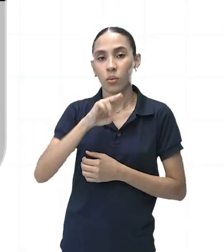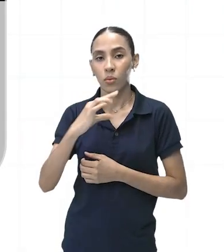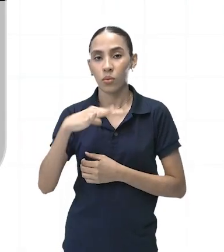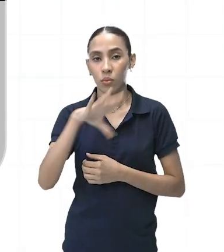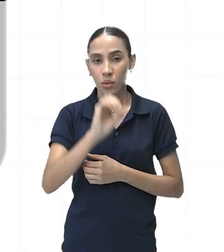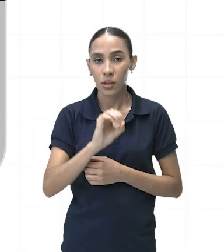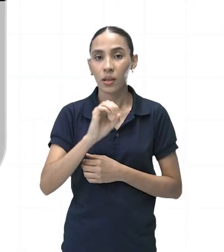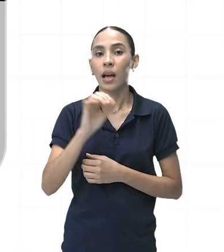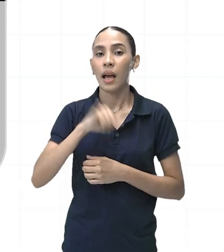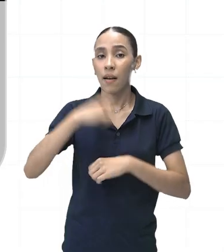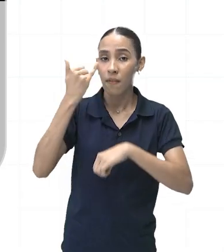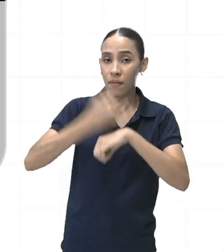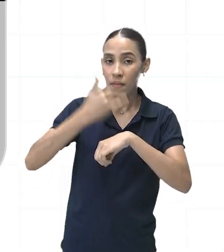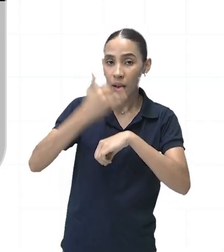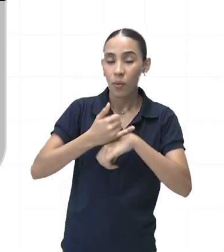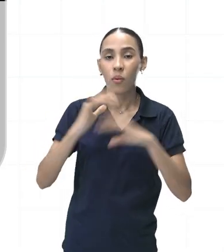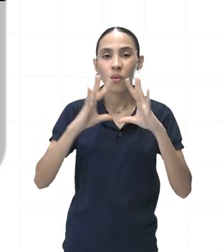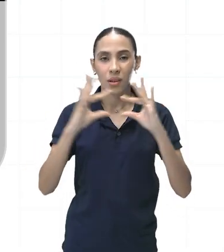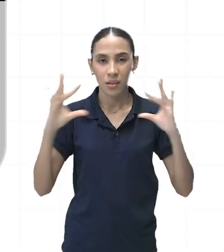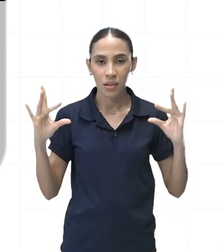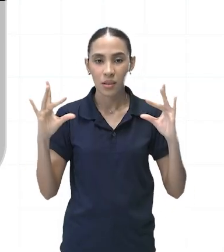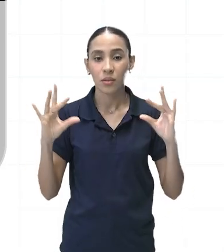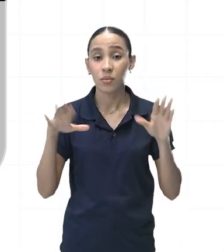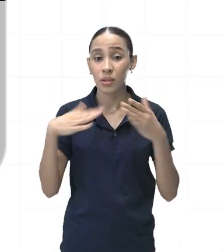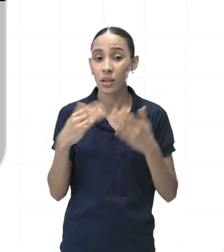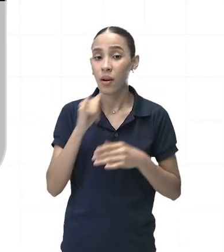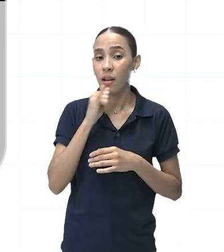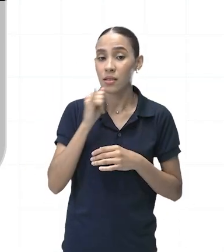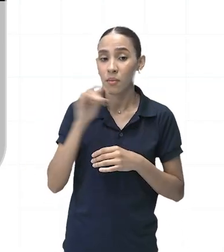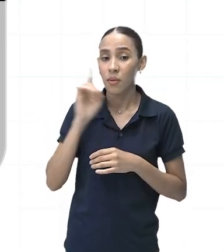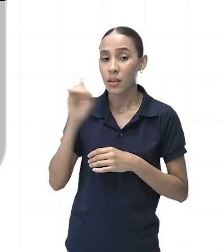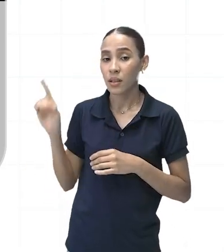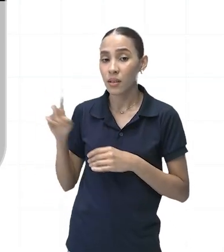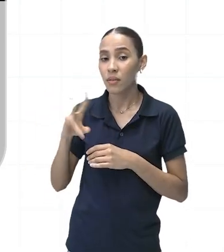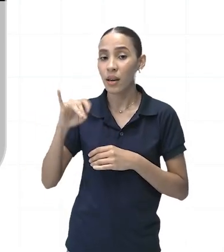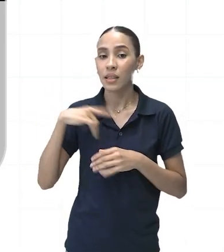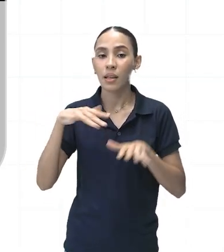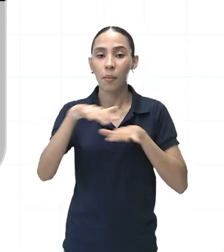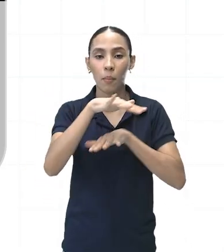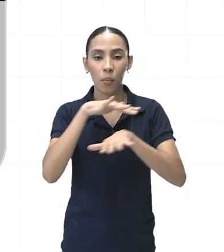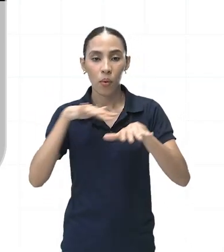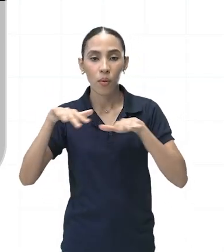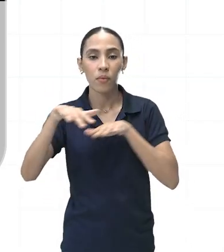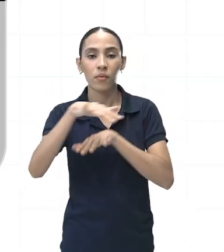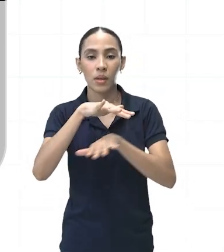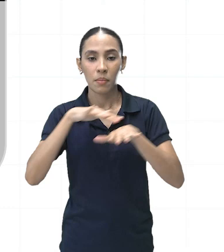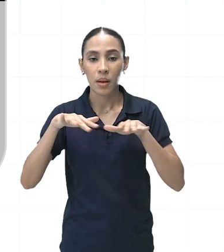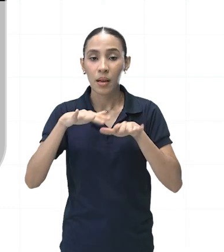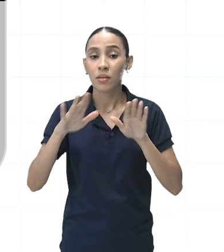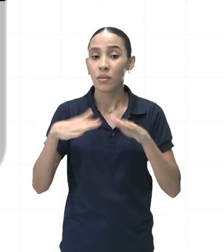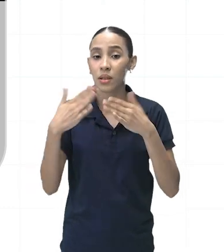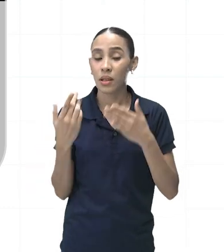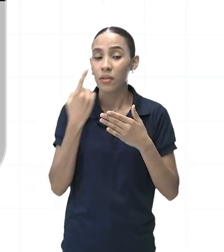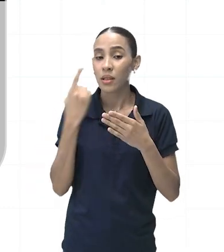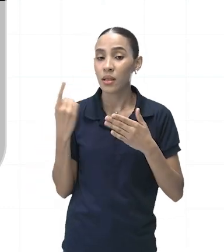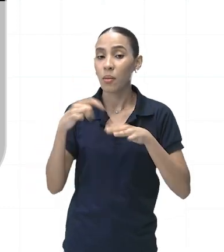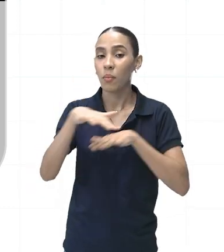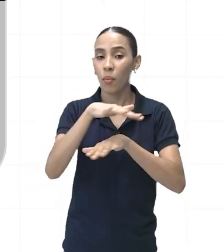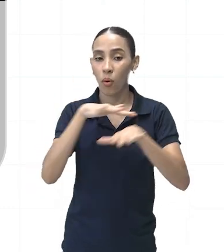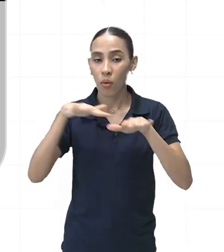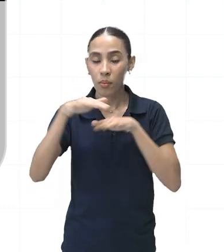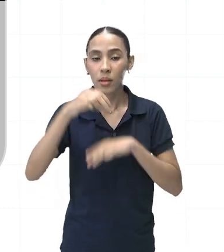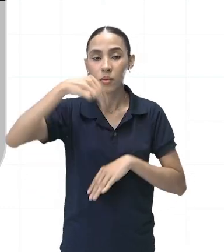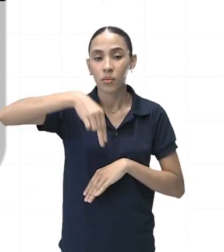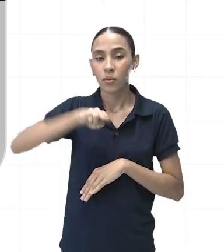de ferro líquido. E esse ferro, então, ele está em movimento. Então, essa movimentação